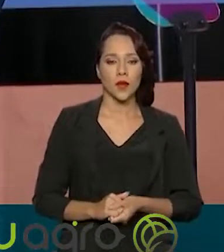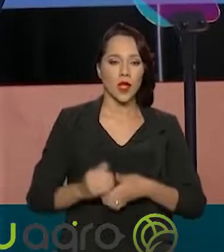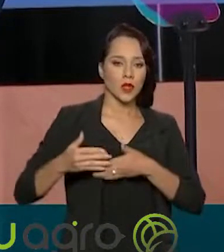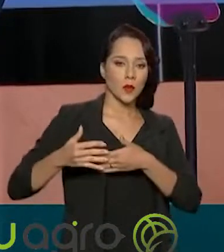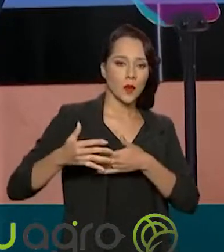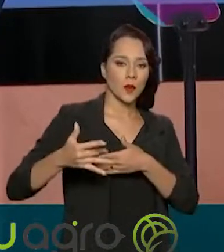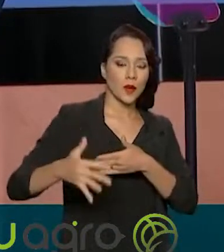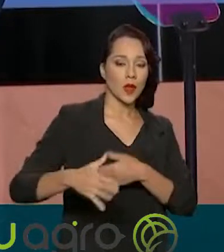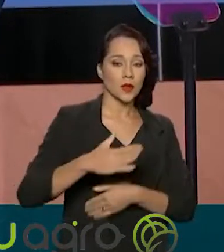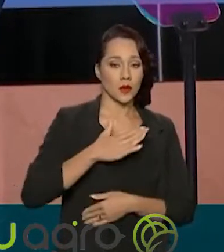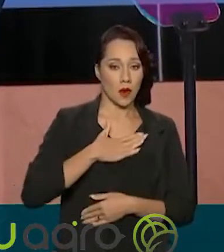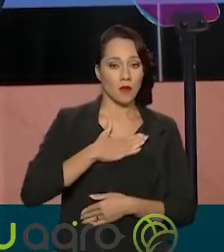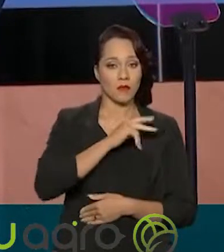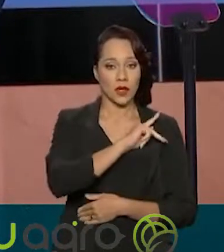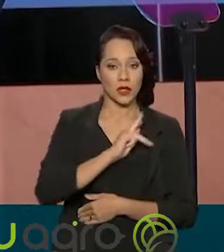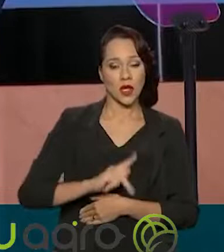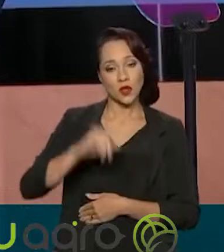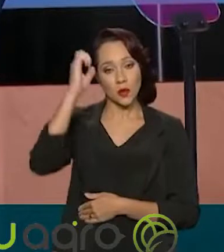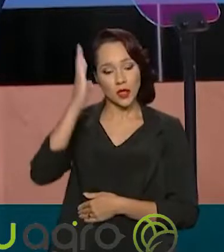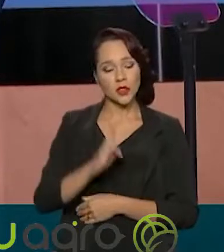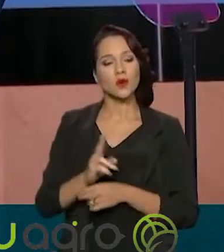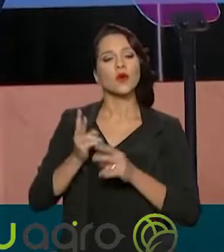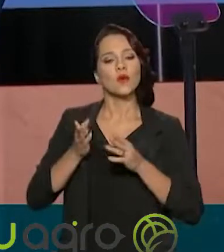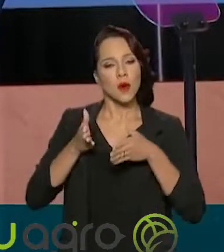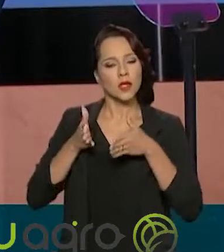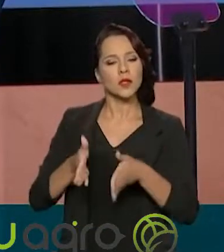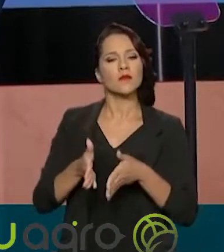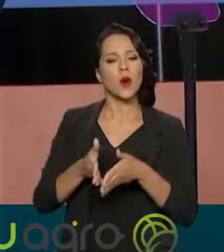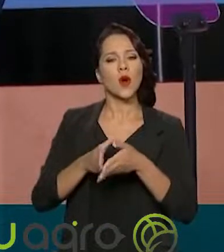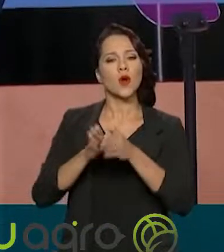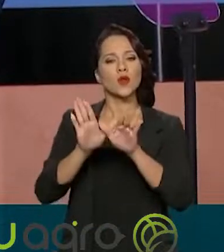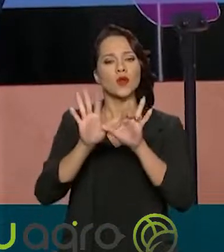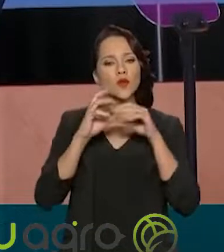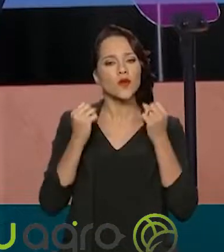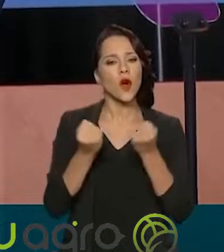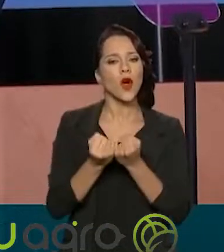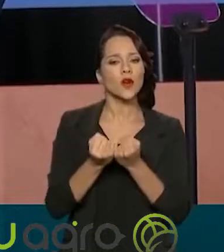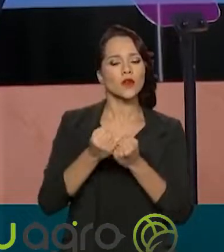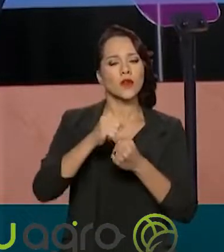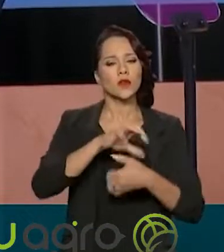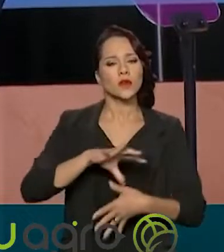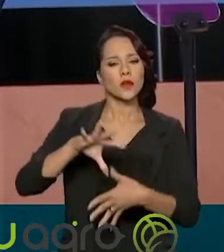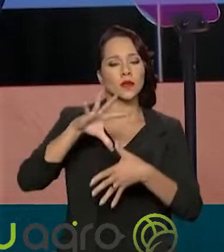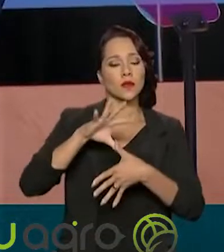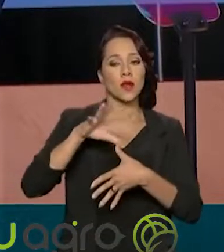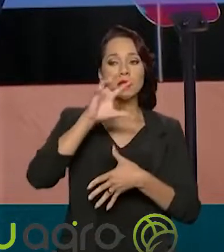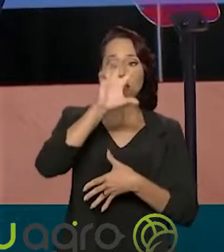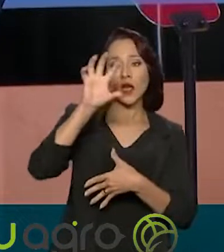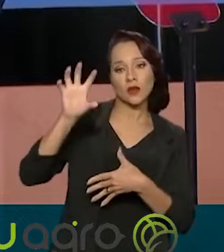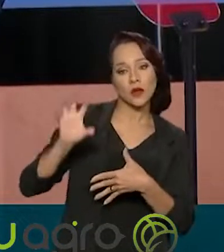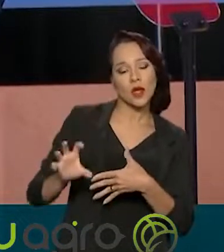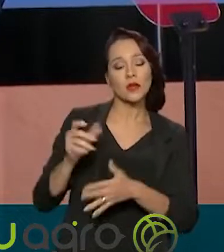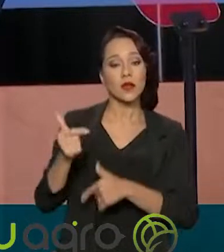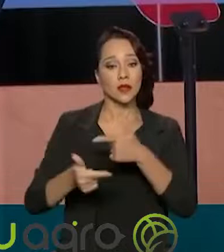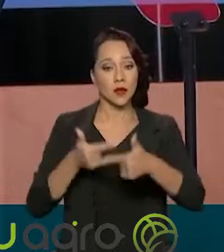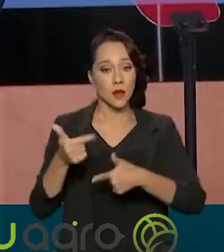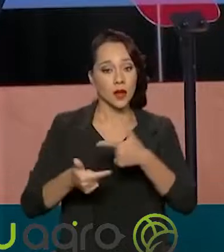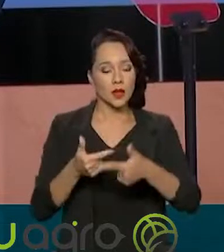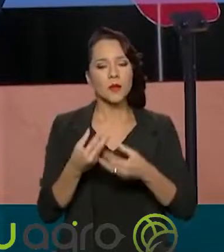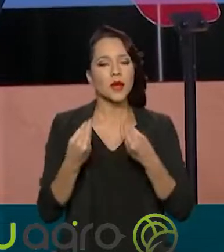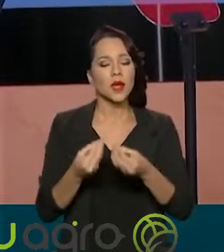do meu mandato, o Brasil manteve-se presente nos fóruns hemisféricos e regionais, trabalhando